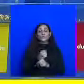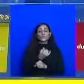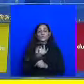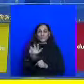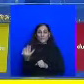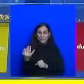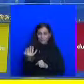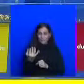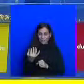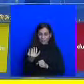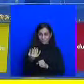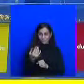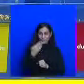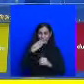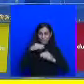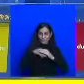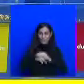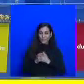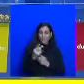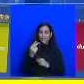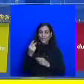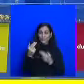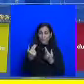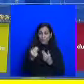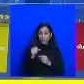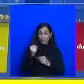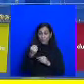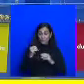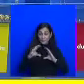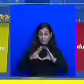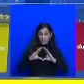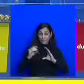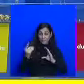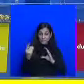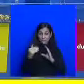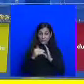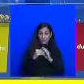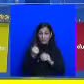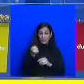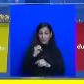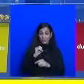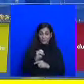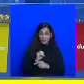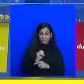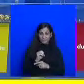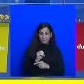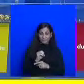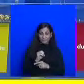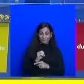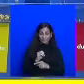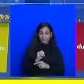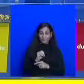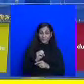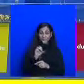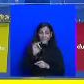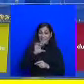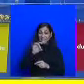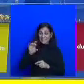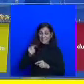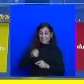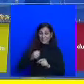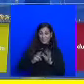de números da Time Mania. Ou seja, 80 bolas numeradas de 01 a 80, sendo que cada